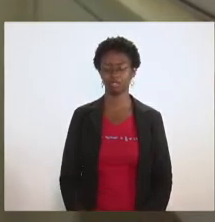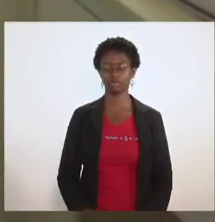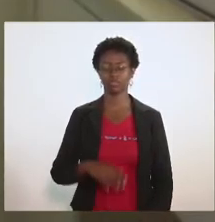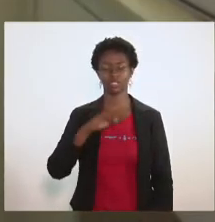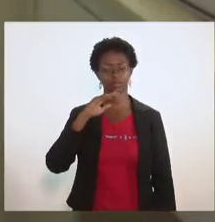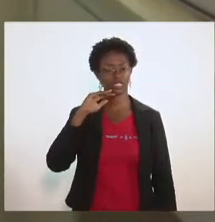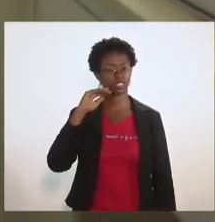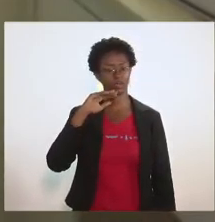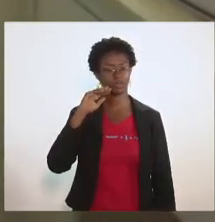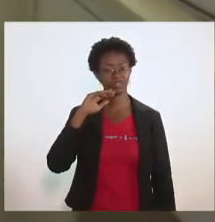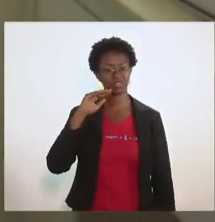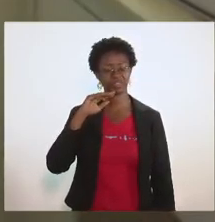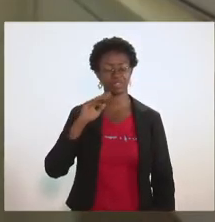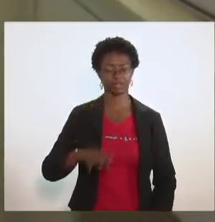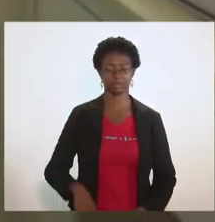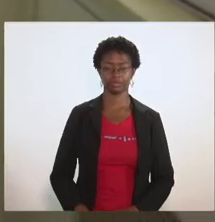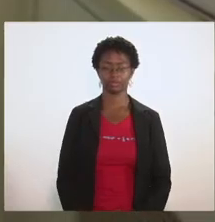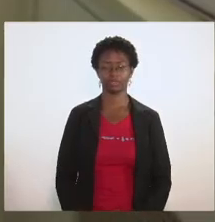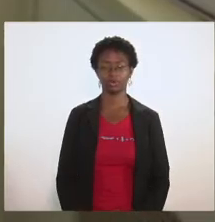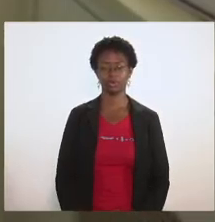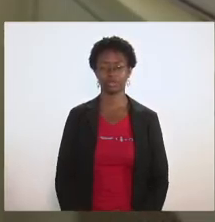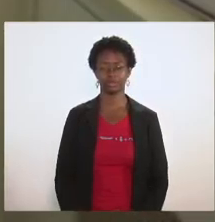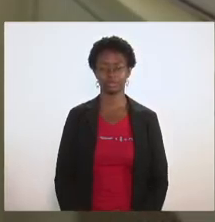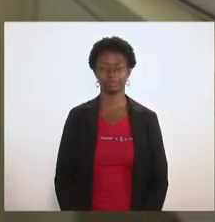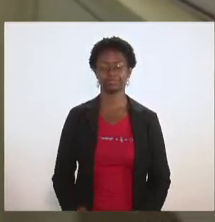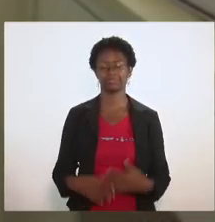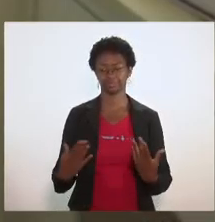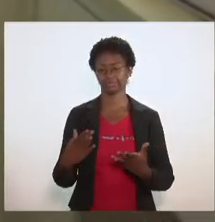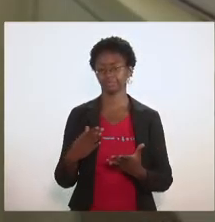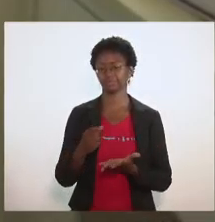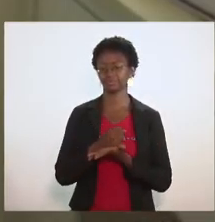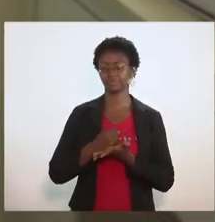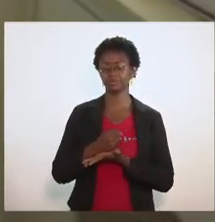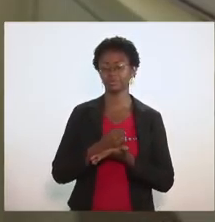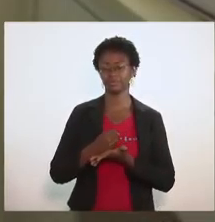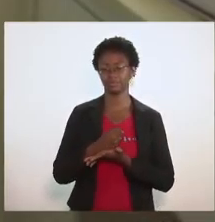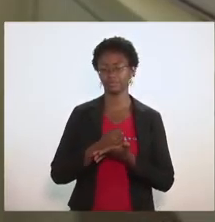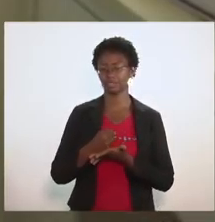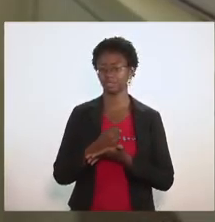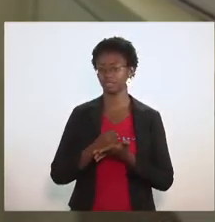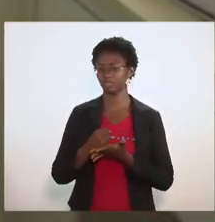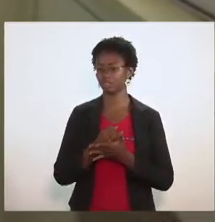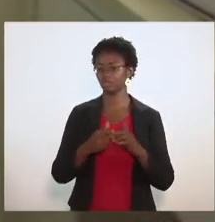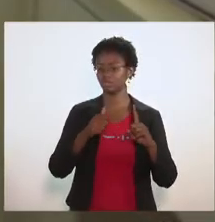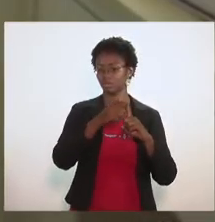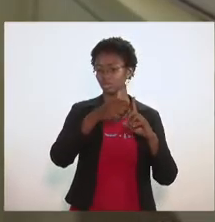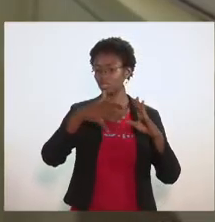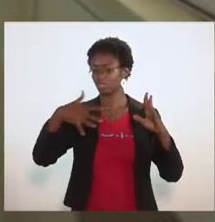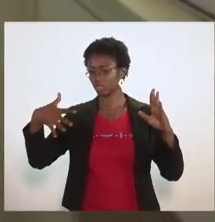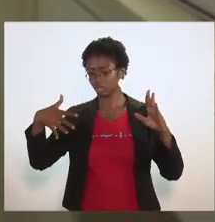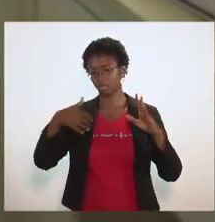foi profundamente debatido, que é um litígio com a Prefeitura Municipal de Duque de Caxias.